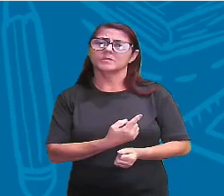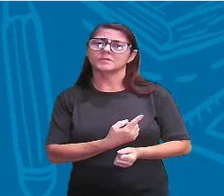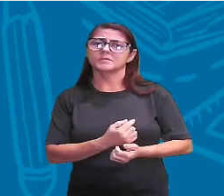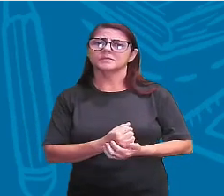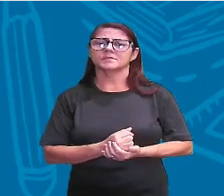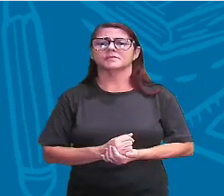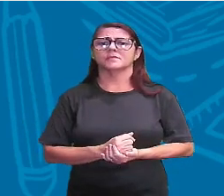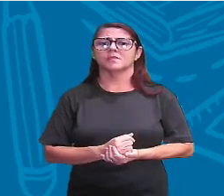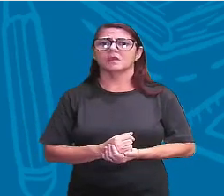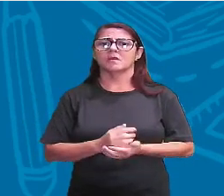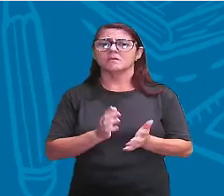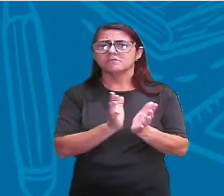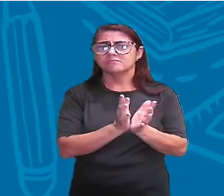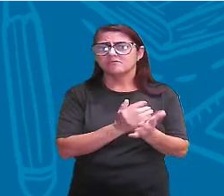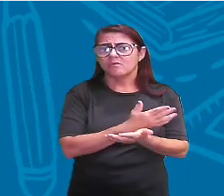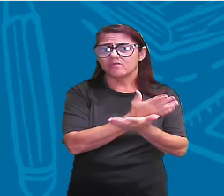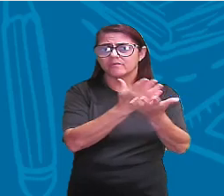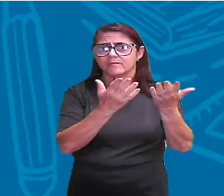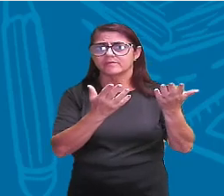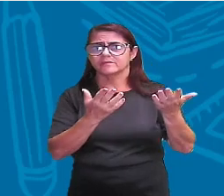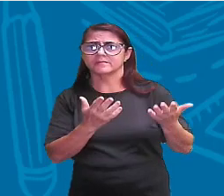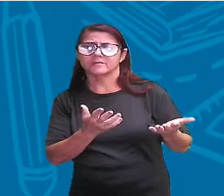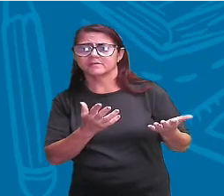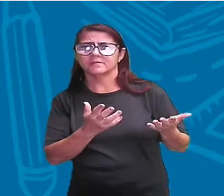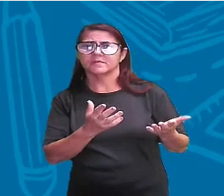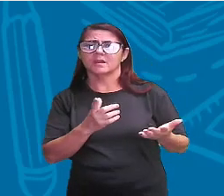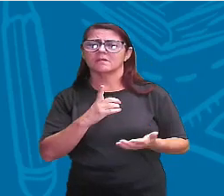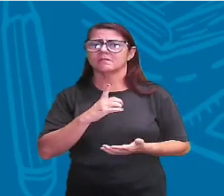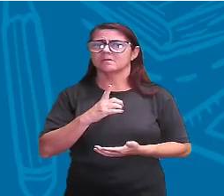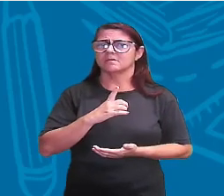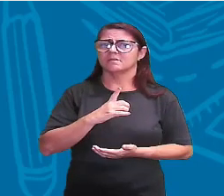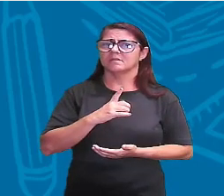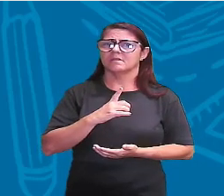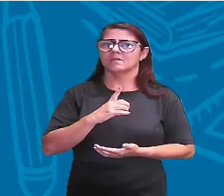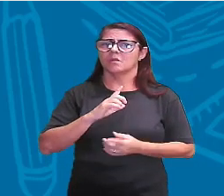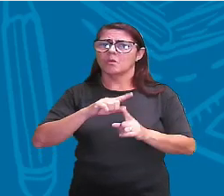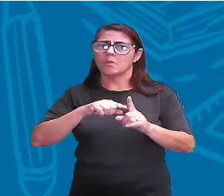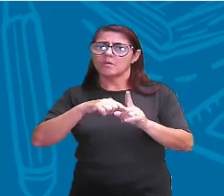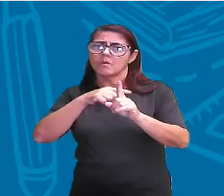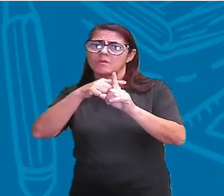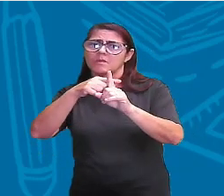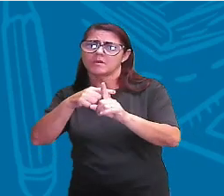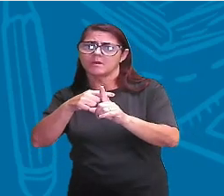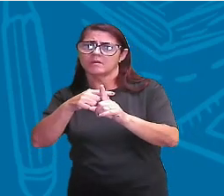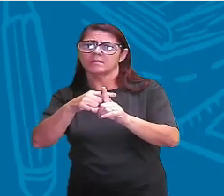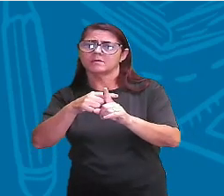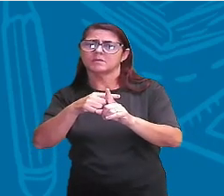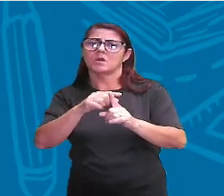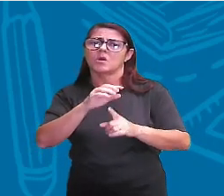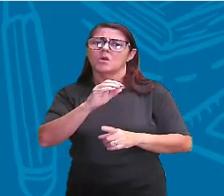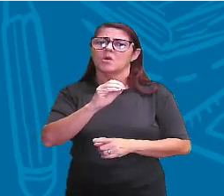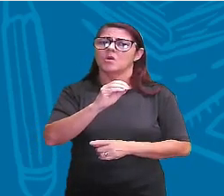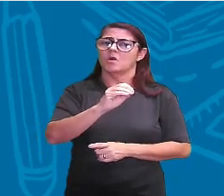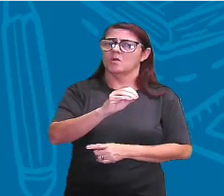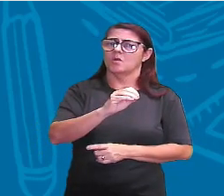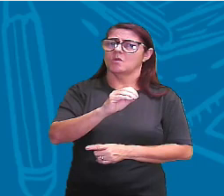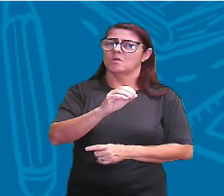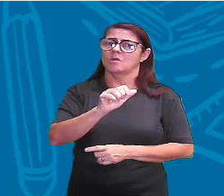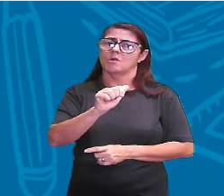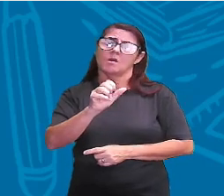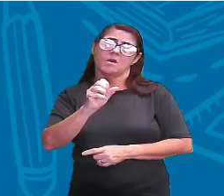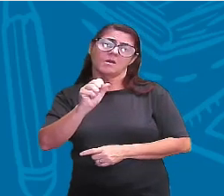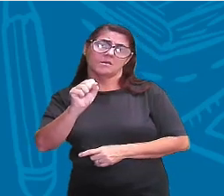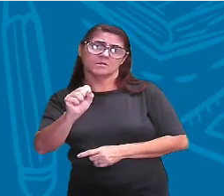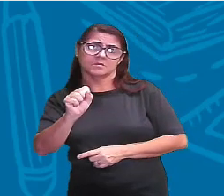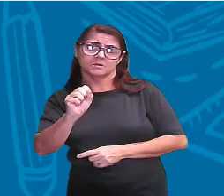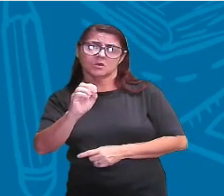a vocês. E por último, nós temos o them, que é a forma de plural. que pode ser os ou as, referindo a eles